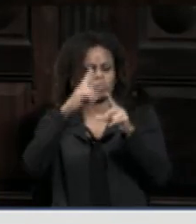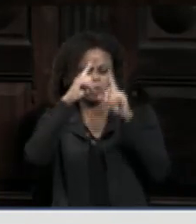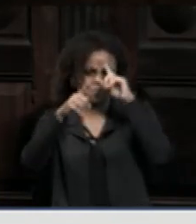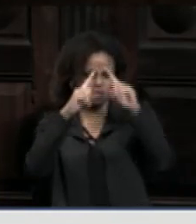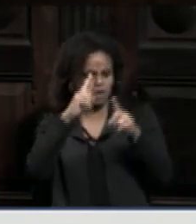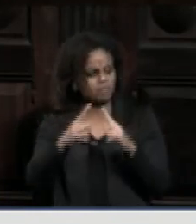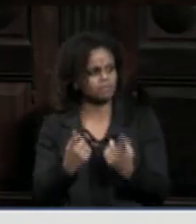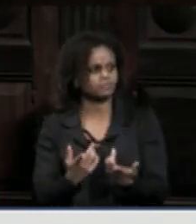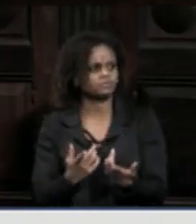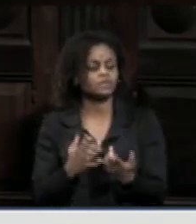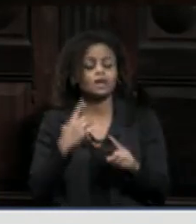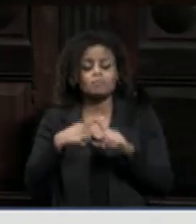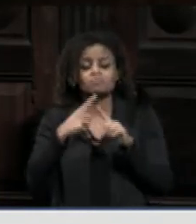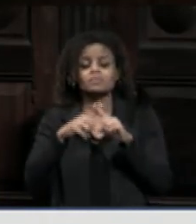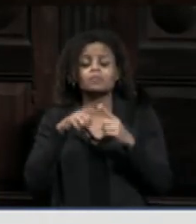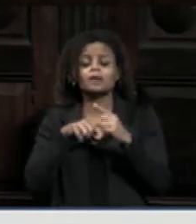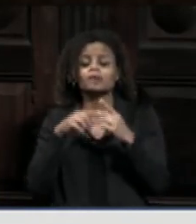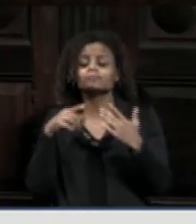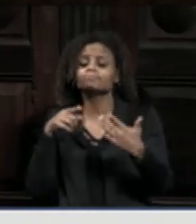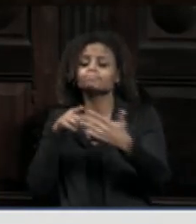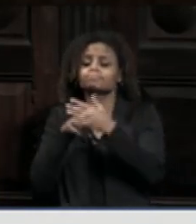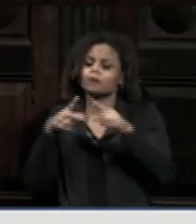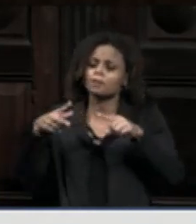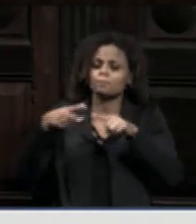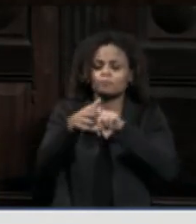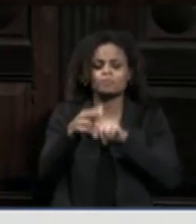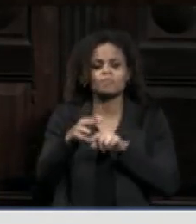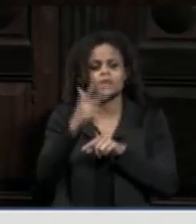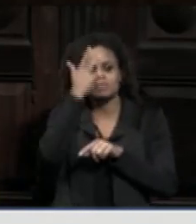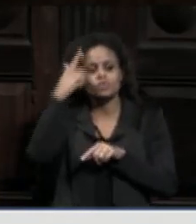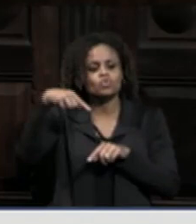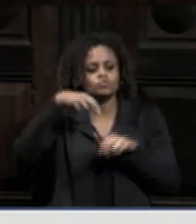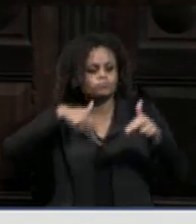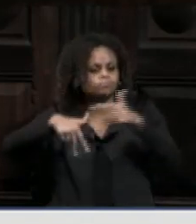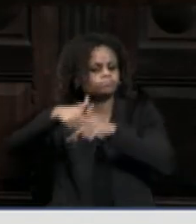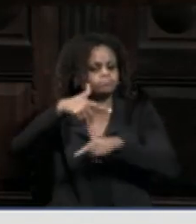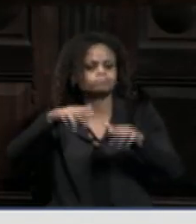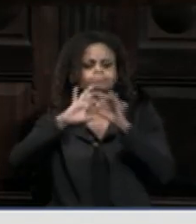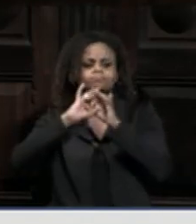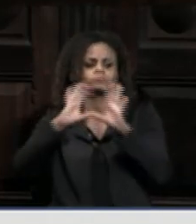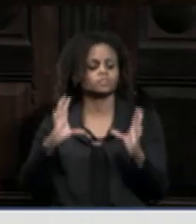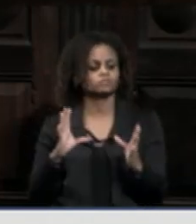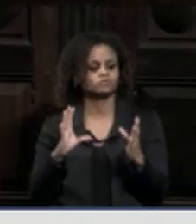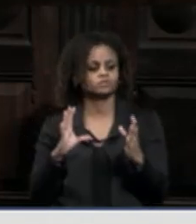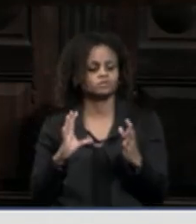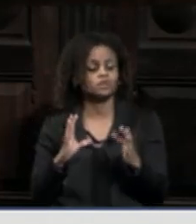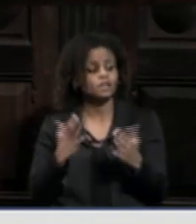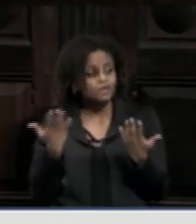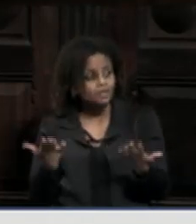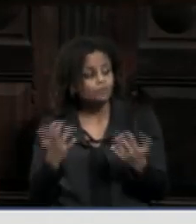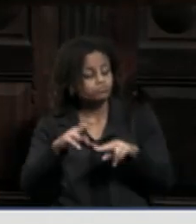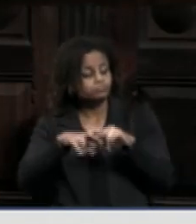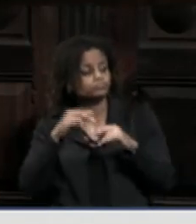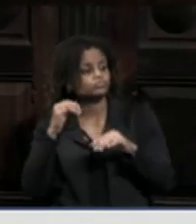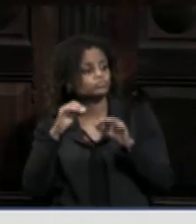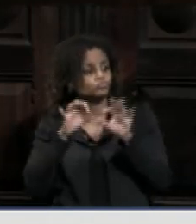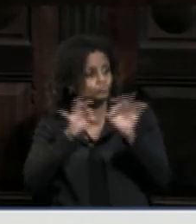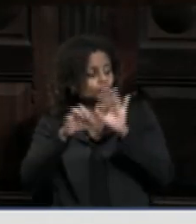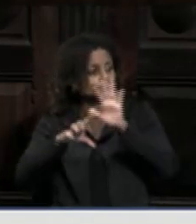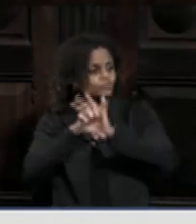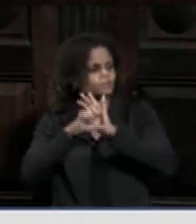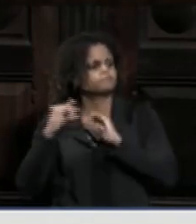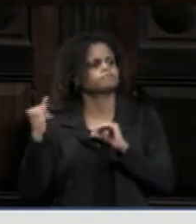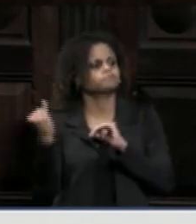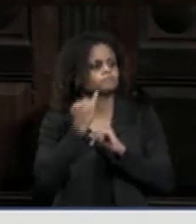direta sobre a liberdade de ir e vir dos cidadãos fluminenses. Portanto, esse projeto é muito importante, se inscreve na grande